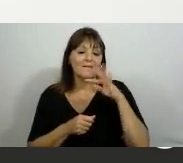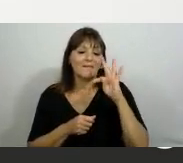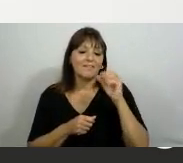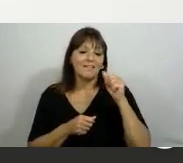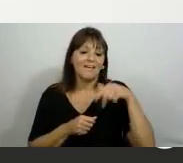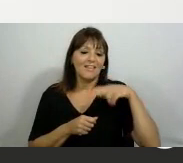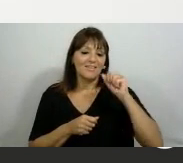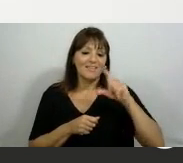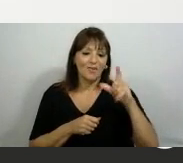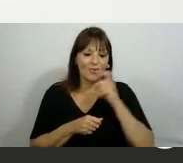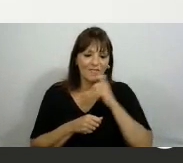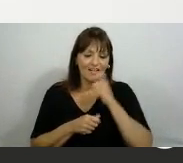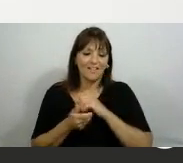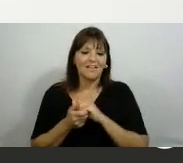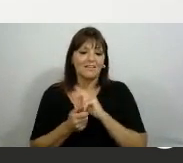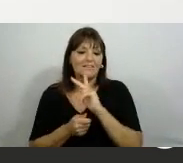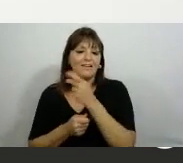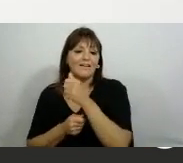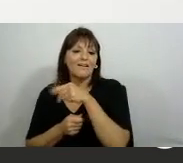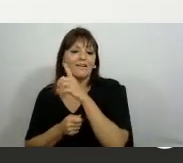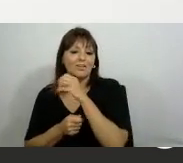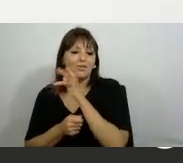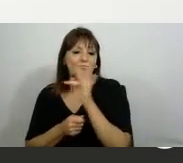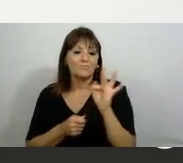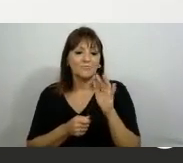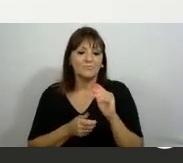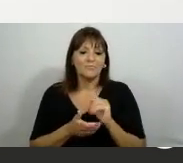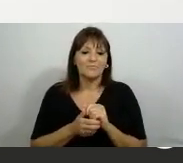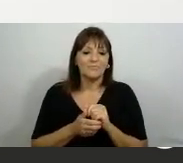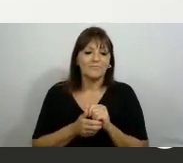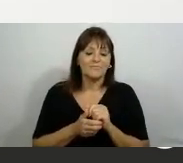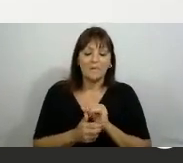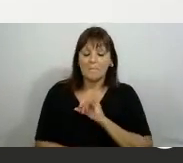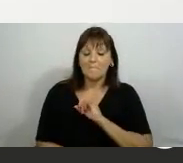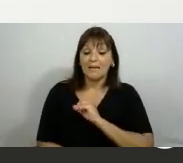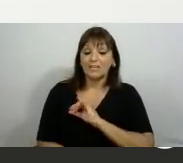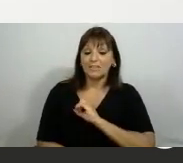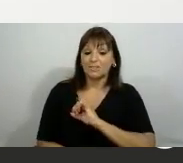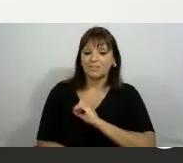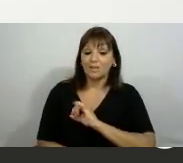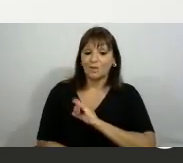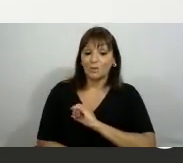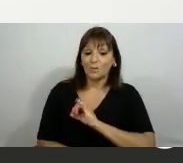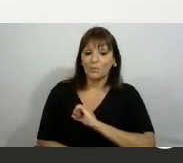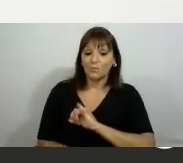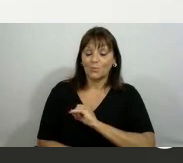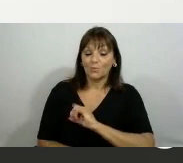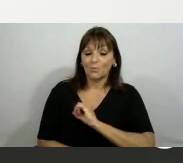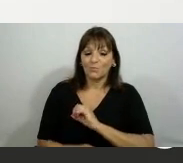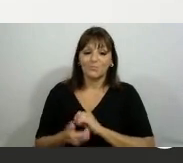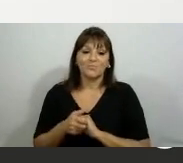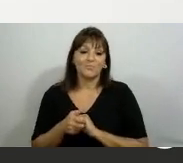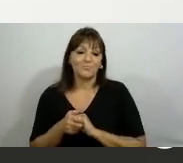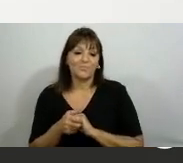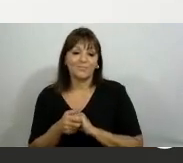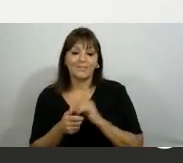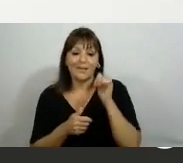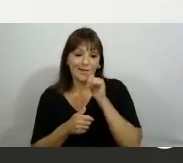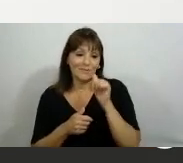Randolph Roá. Randolph Paixão. Será que dá certo esse aí? Esse aí, a mulher sofre a novela